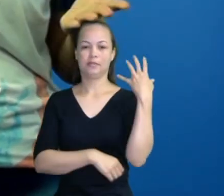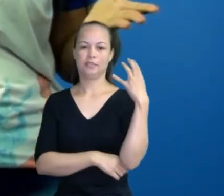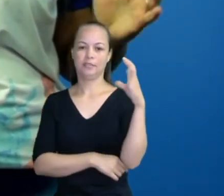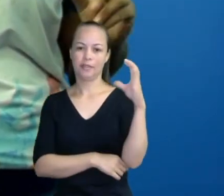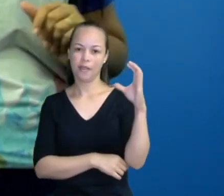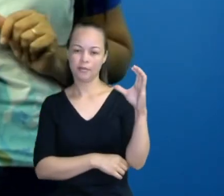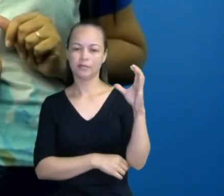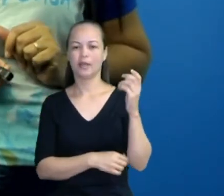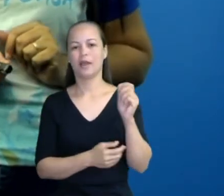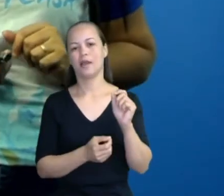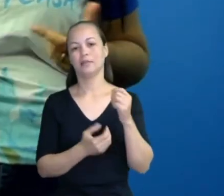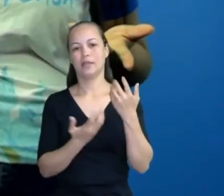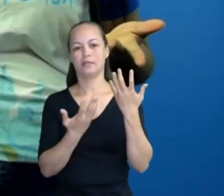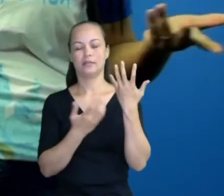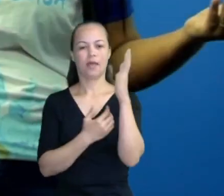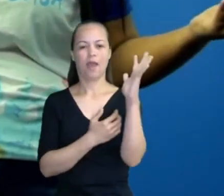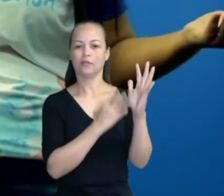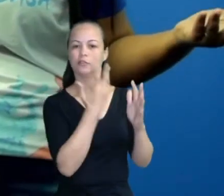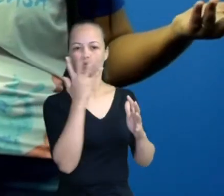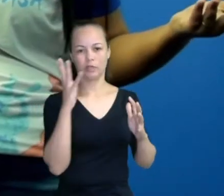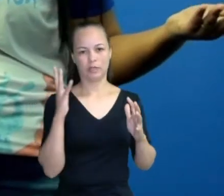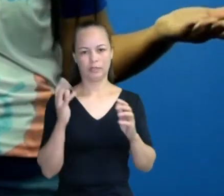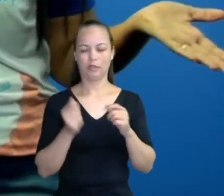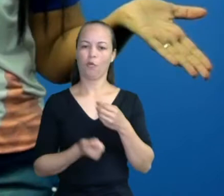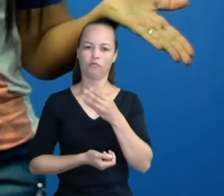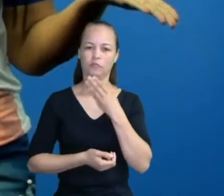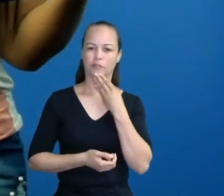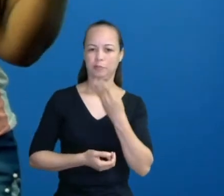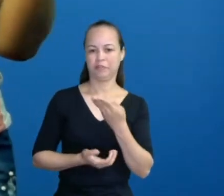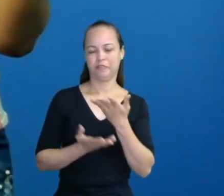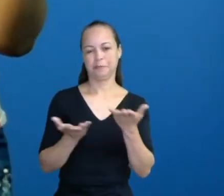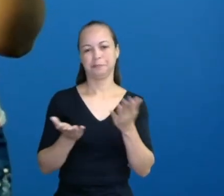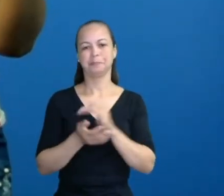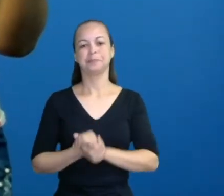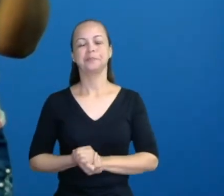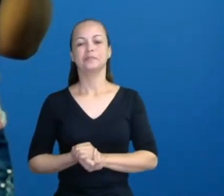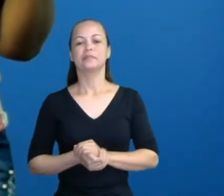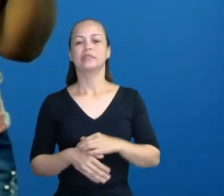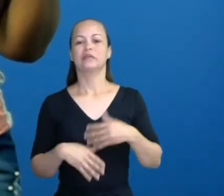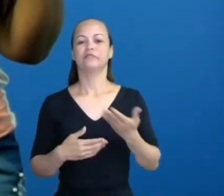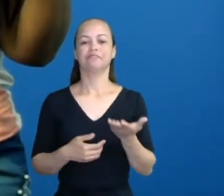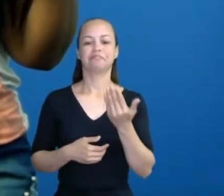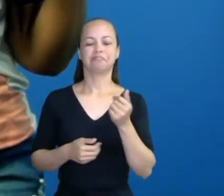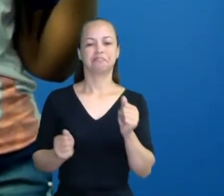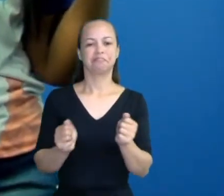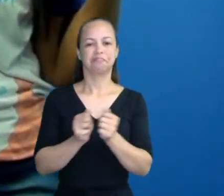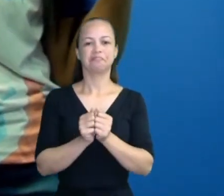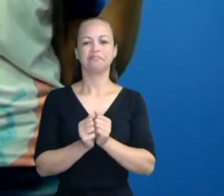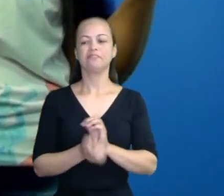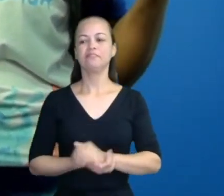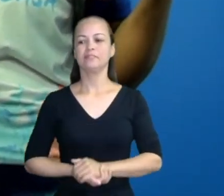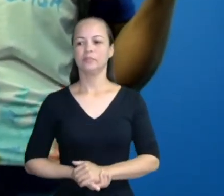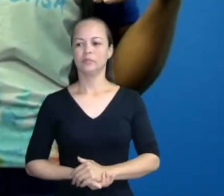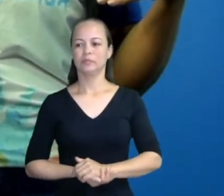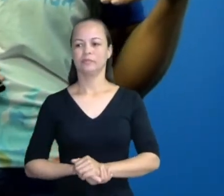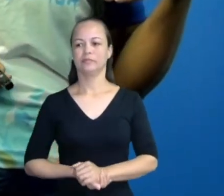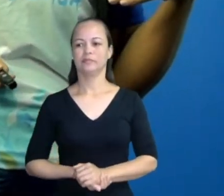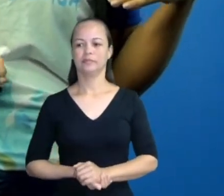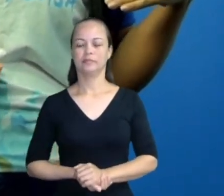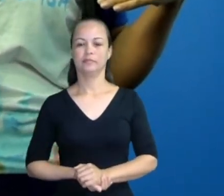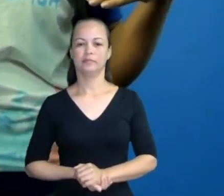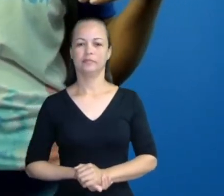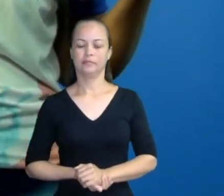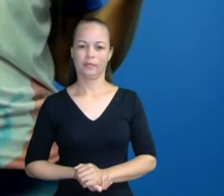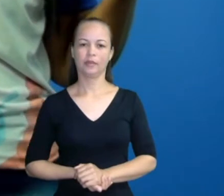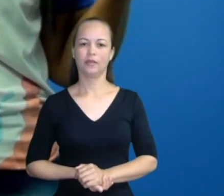natureza ou ciências naturais, como preferir, tá bom? Então, vem comigo agora.